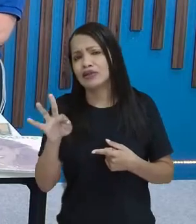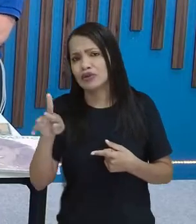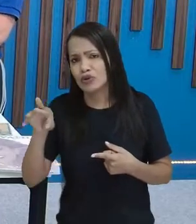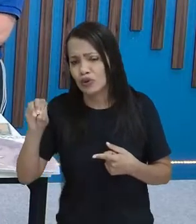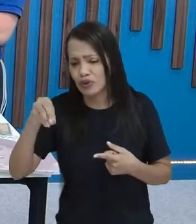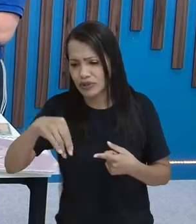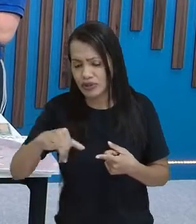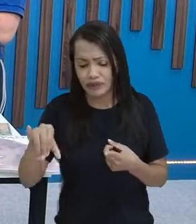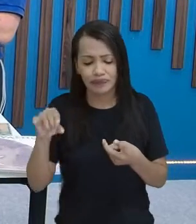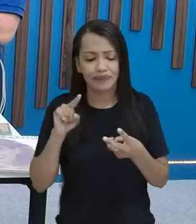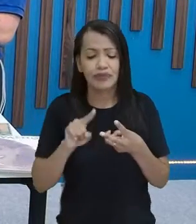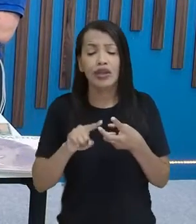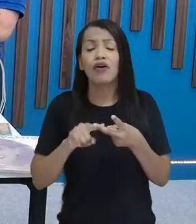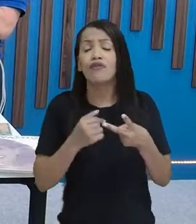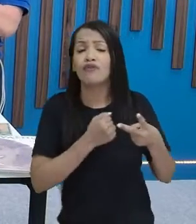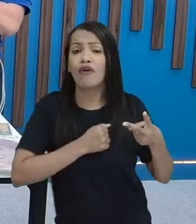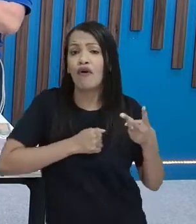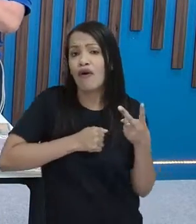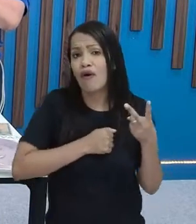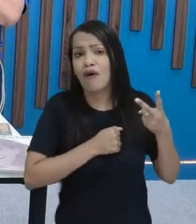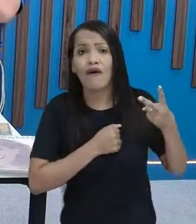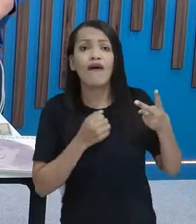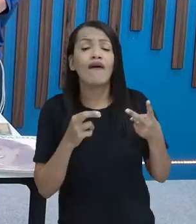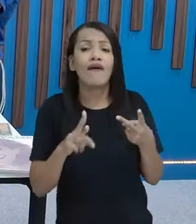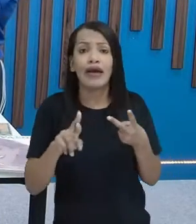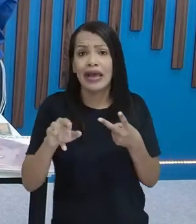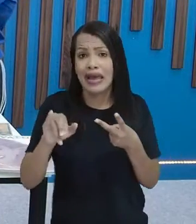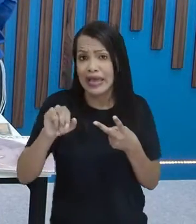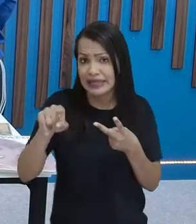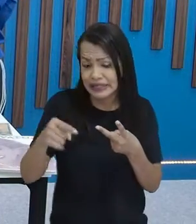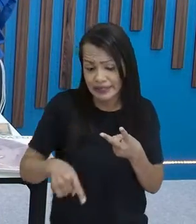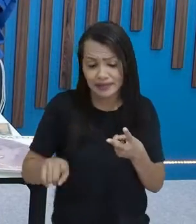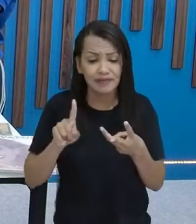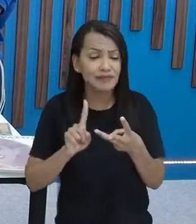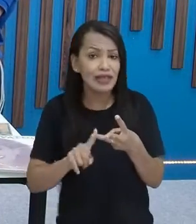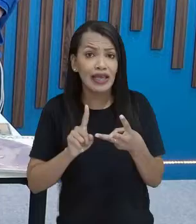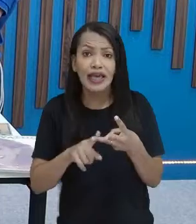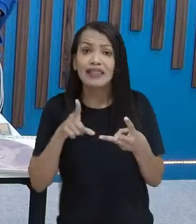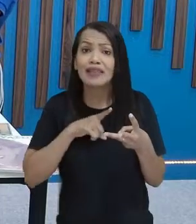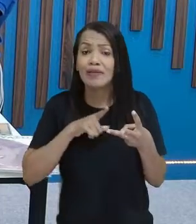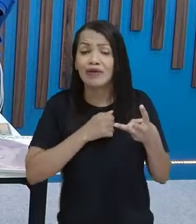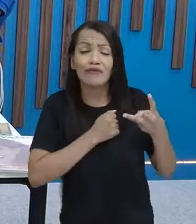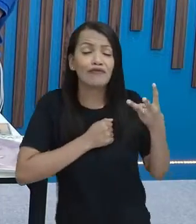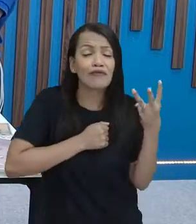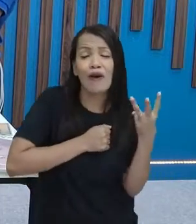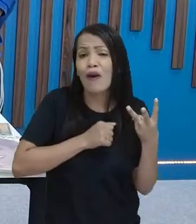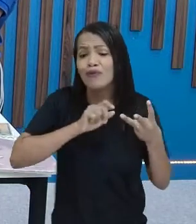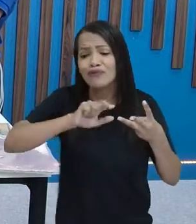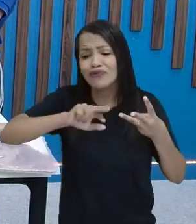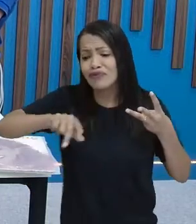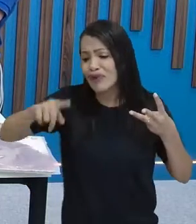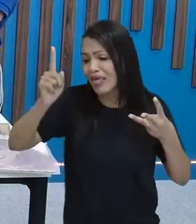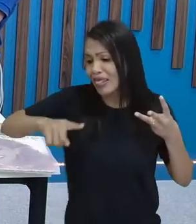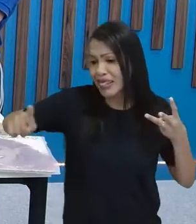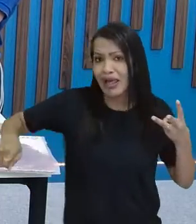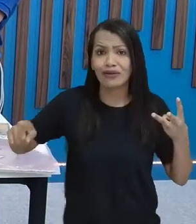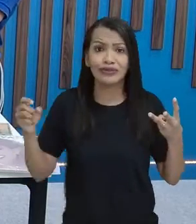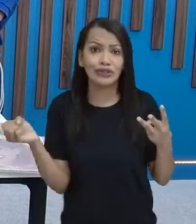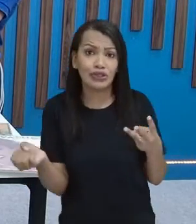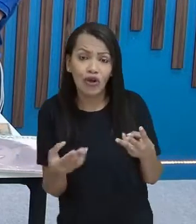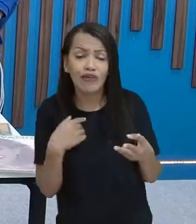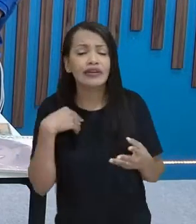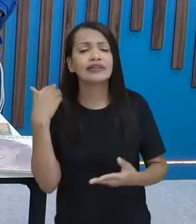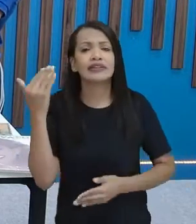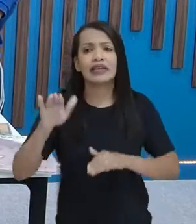que a gente chama de pé de serra, e pode ter variações novas que, às vezes, não estão categorizadas